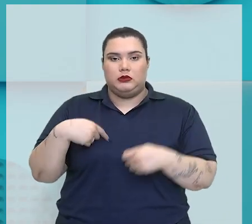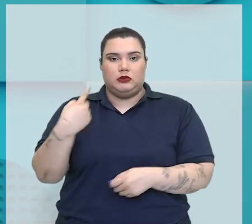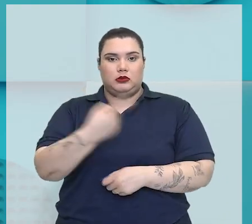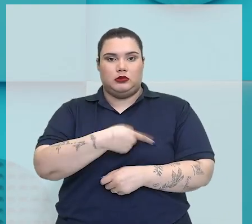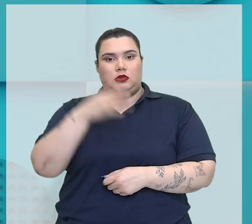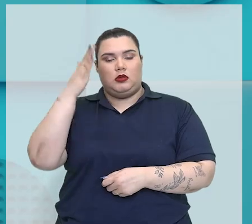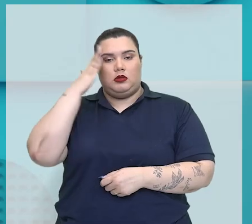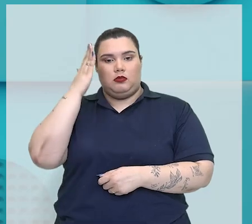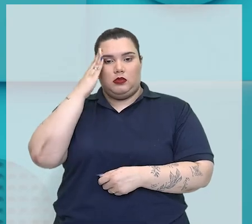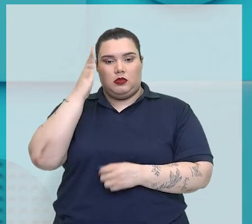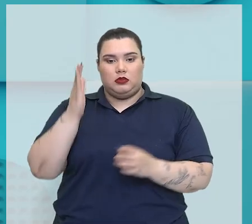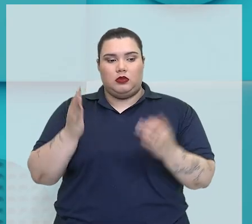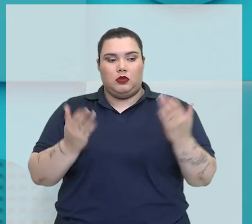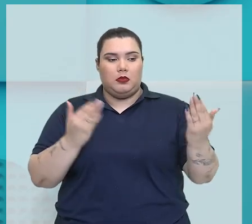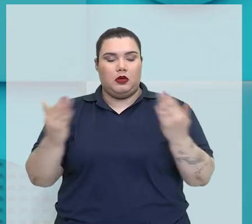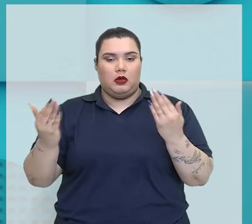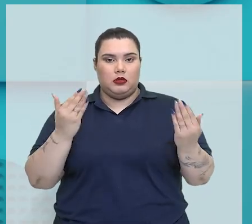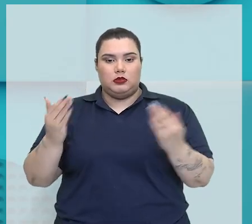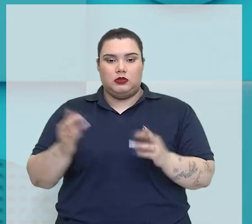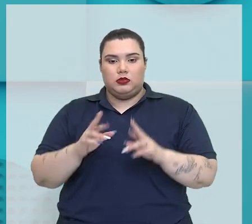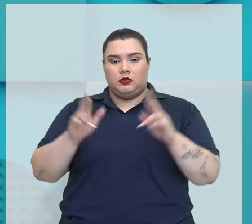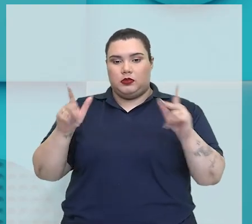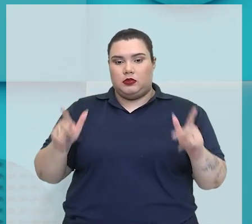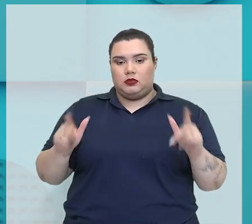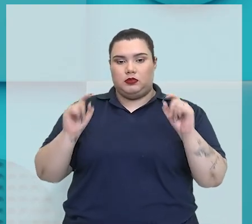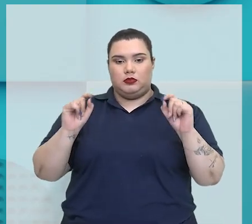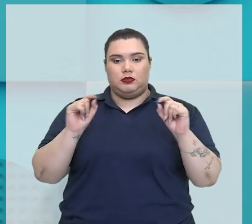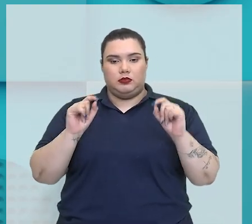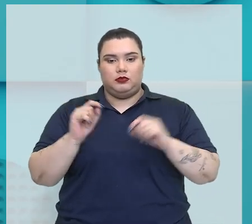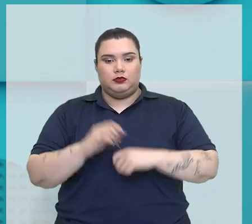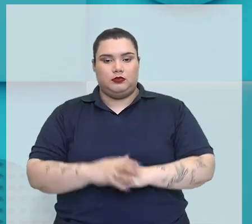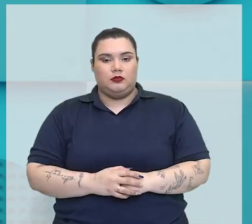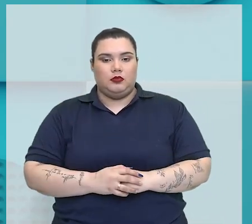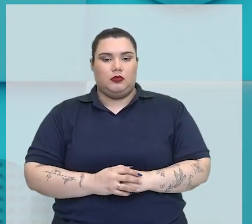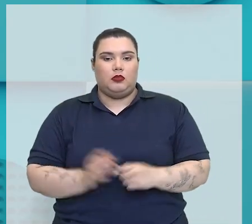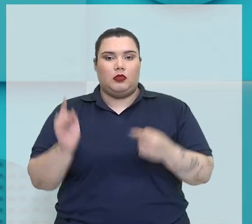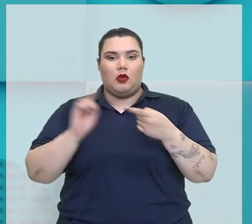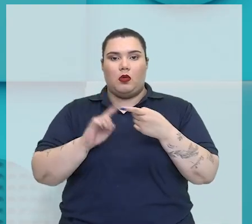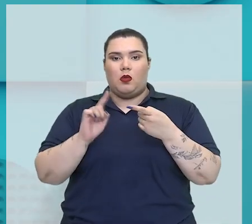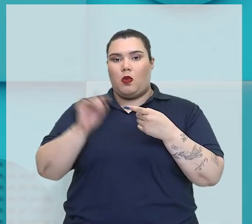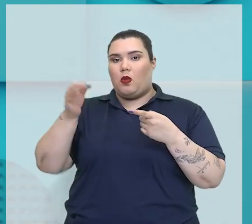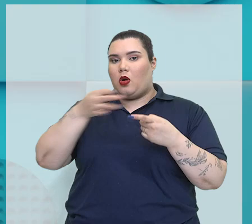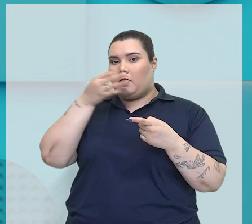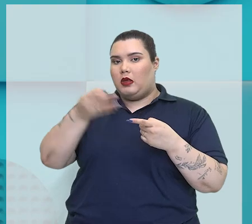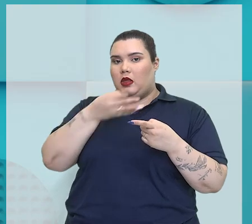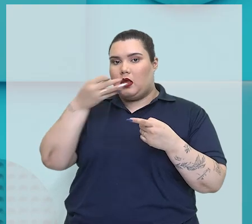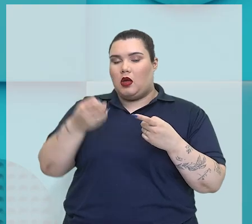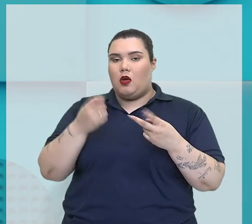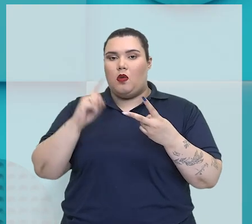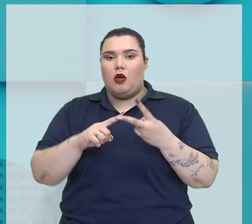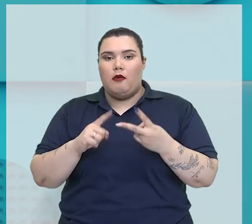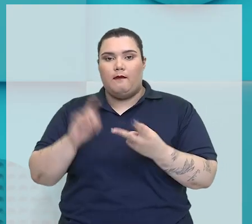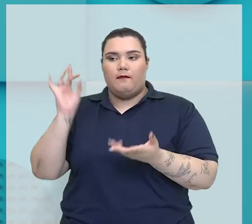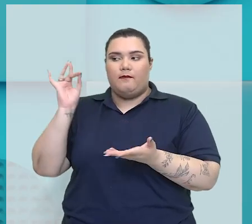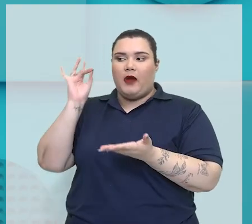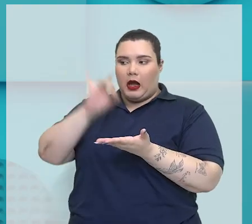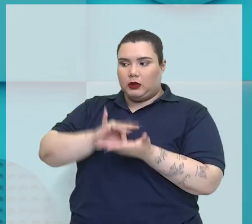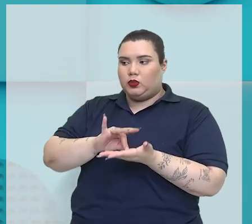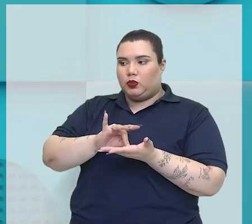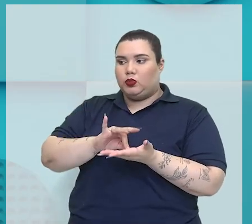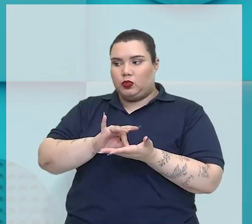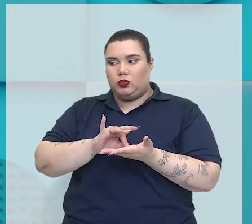saber, né, e distinguir a diferença, que é opinião e fato. Porque no